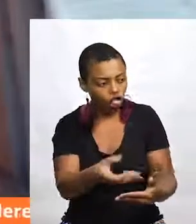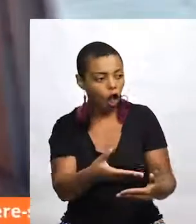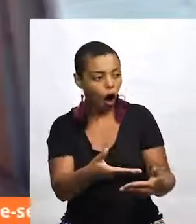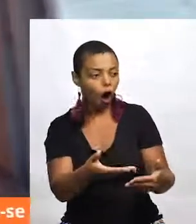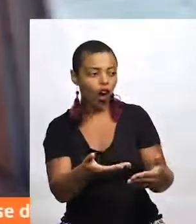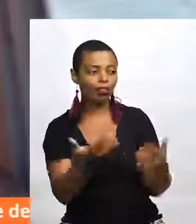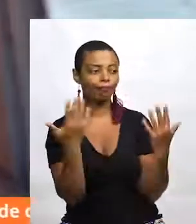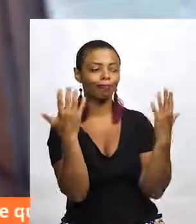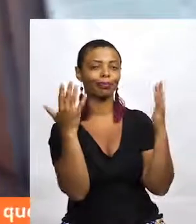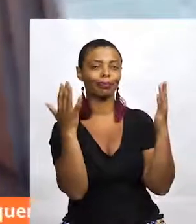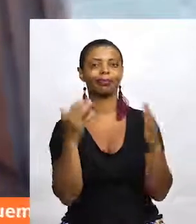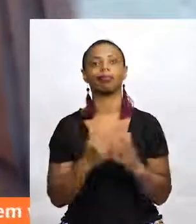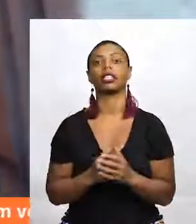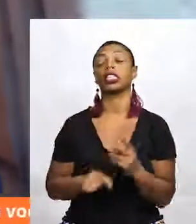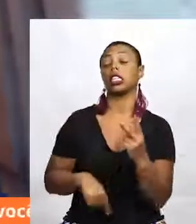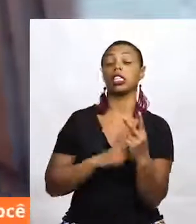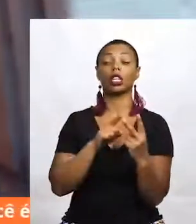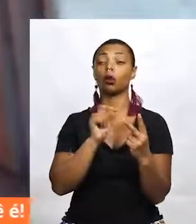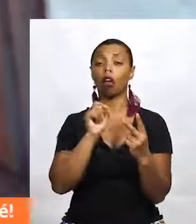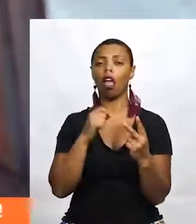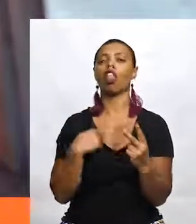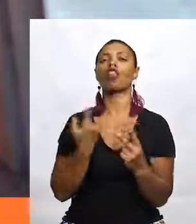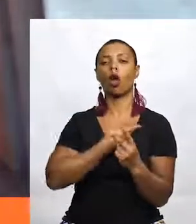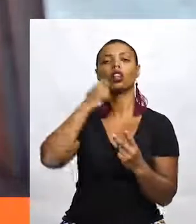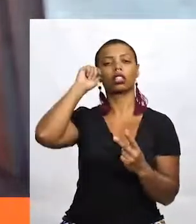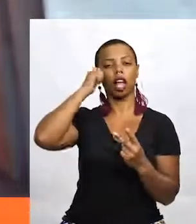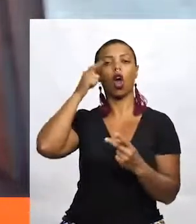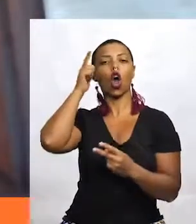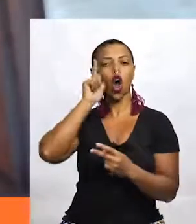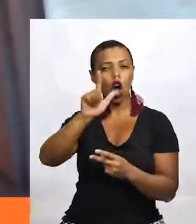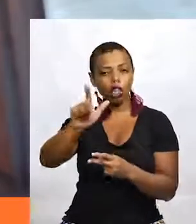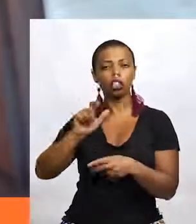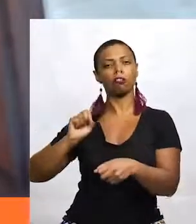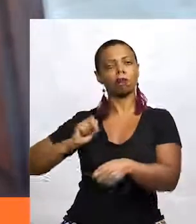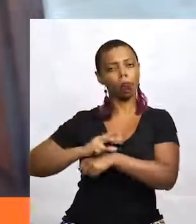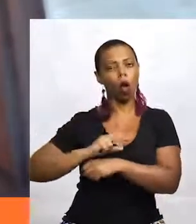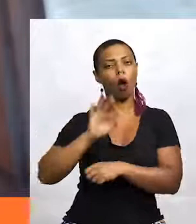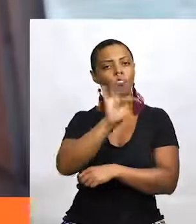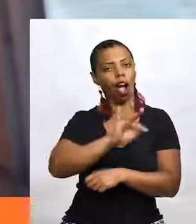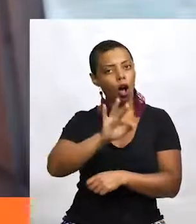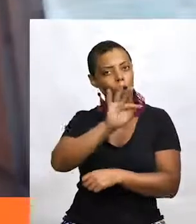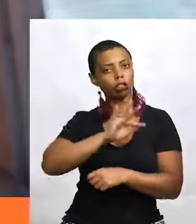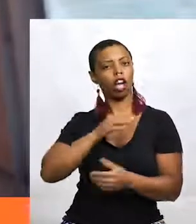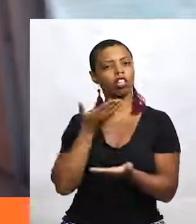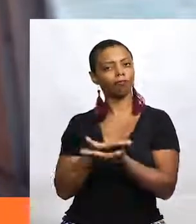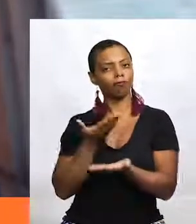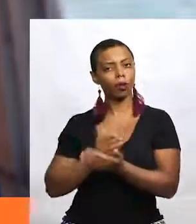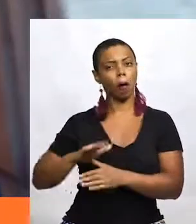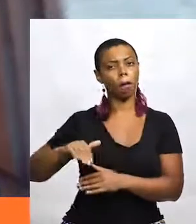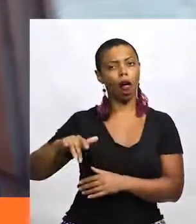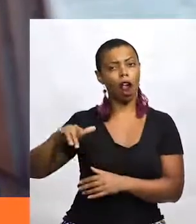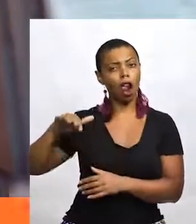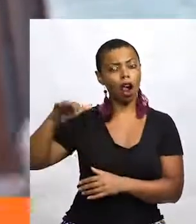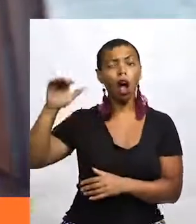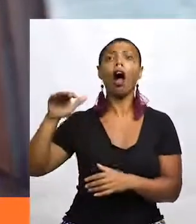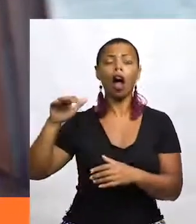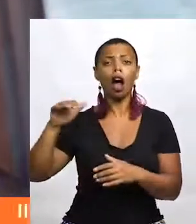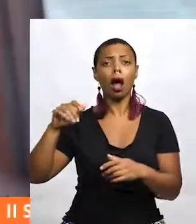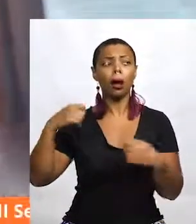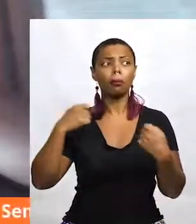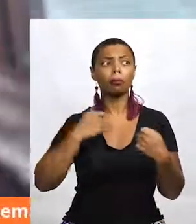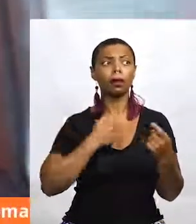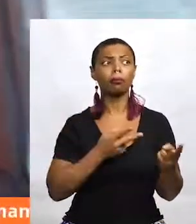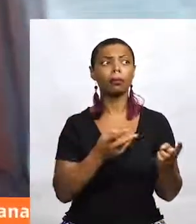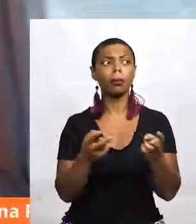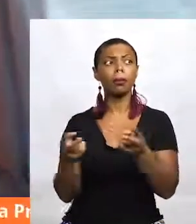que cabe a nós, os negros que chegaram lá, né, que estão no ensino superior, alertar para o pacto narcísico dos brancos. Ele